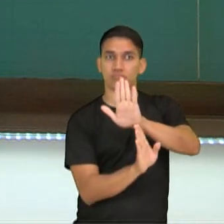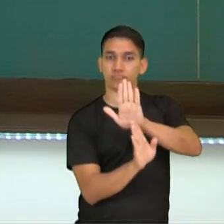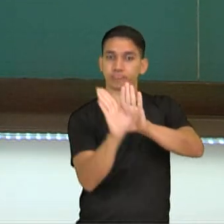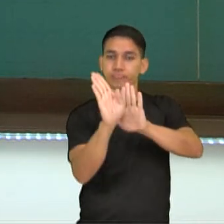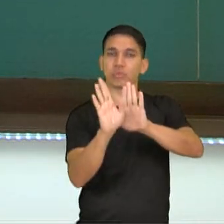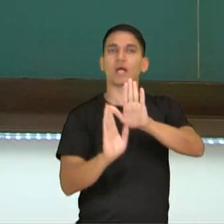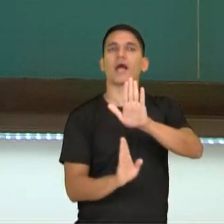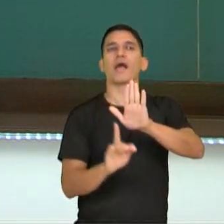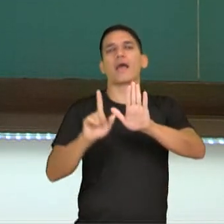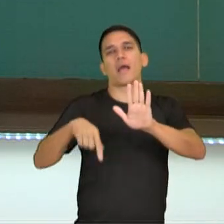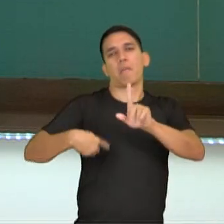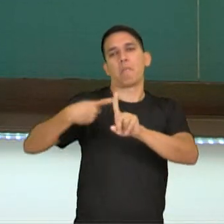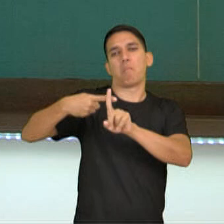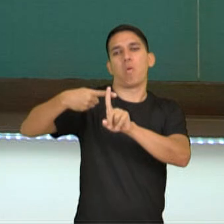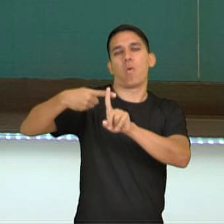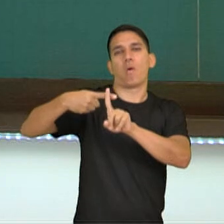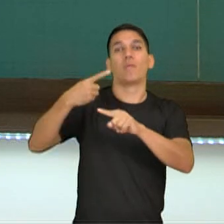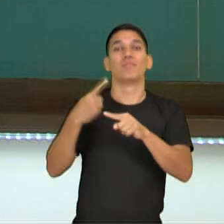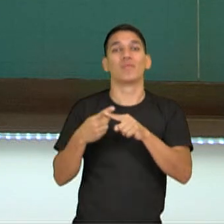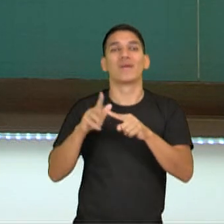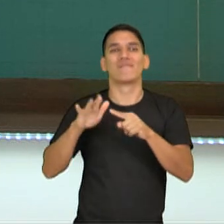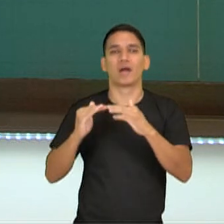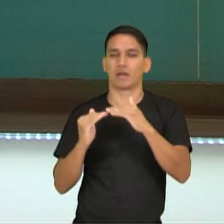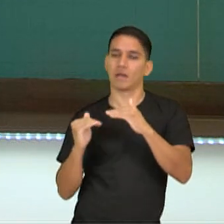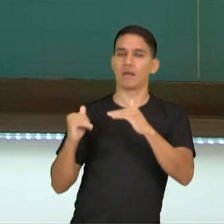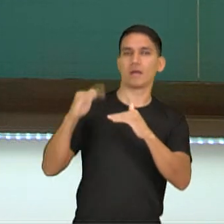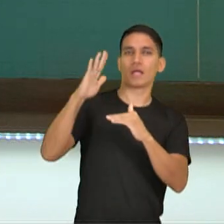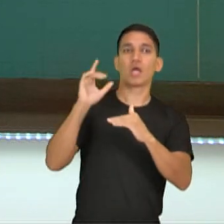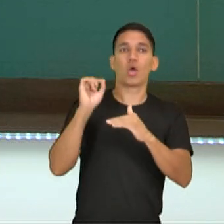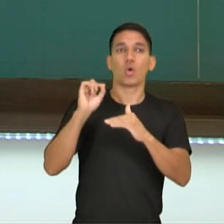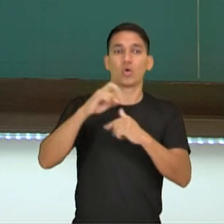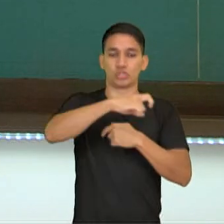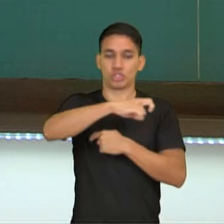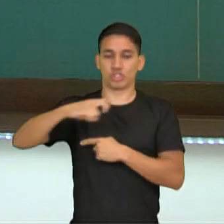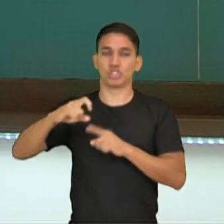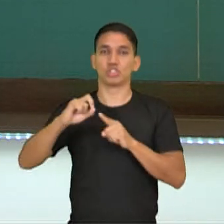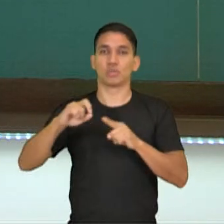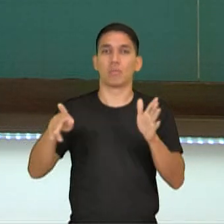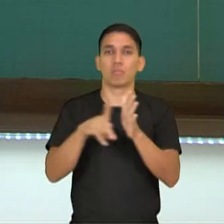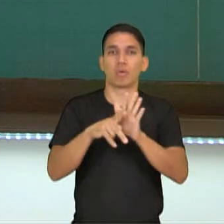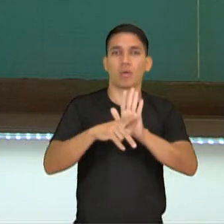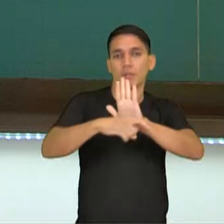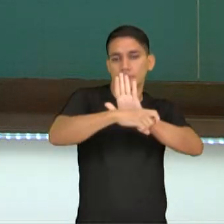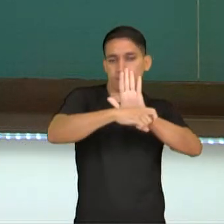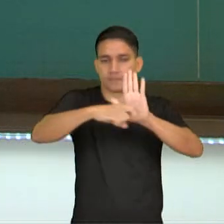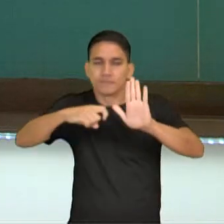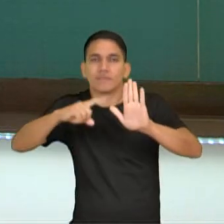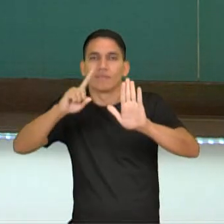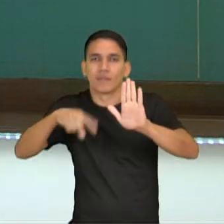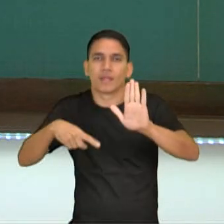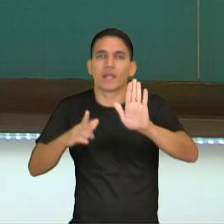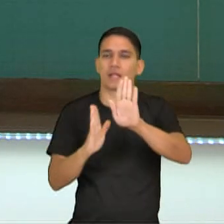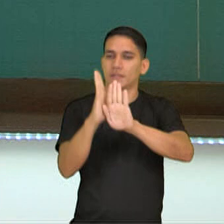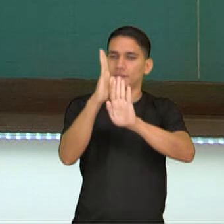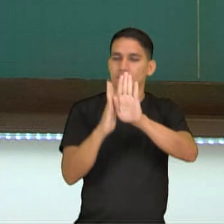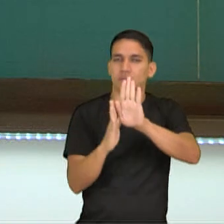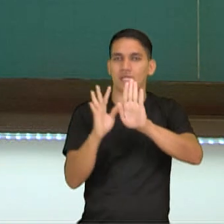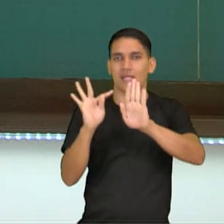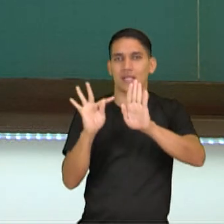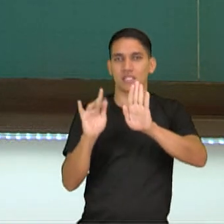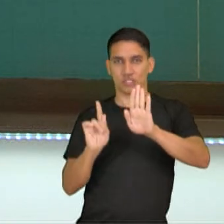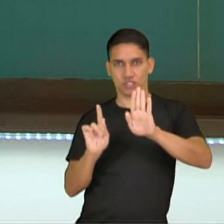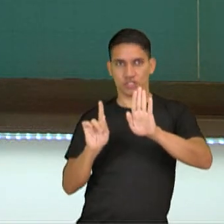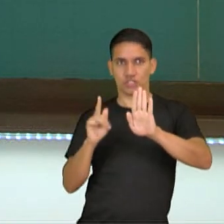são positivos porque vão projetar acima do eixo X naquela reta auxiliar, que é uma reta tangente